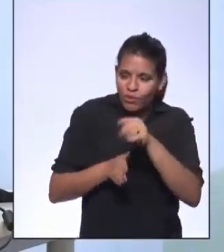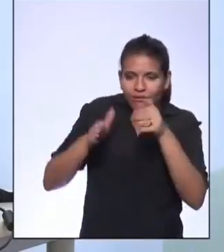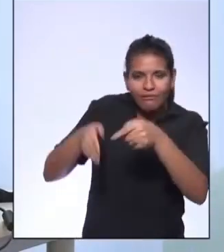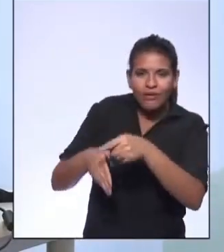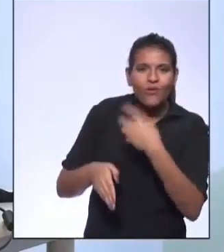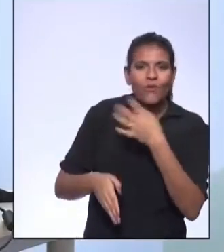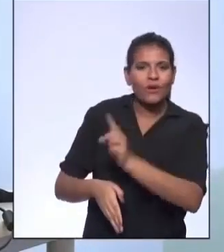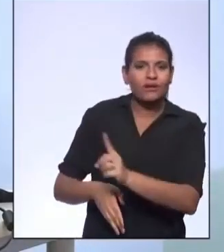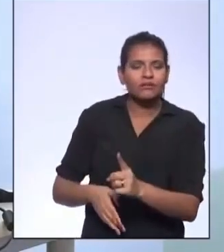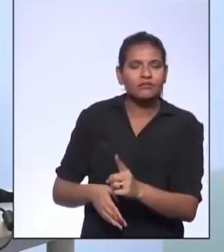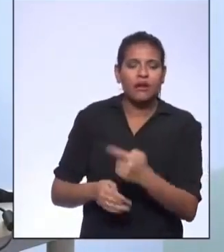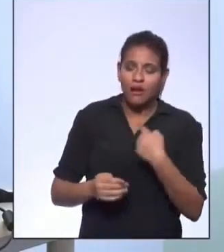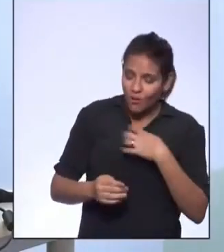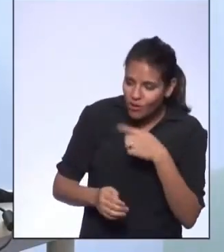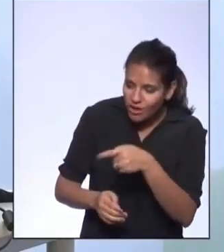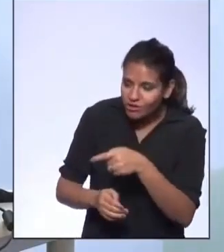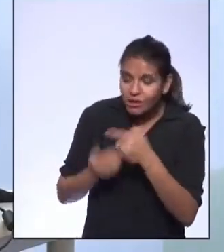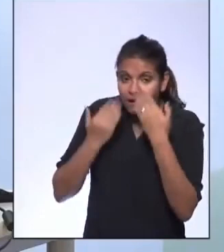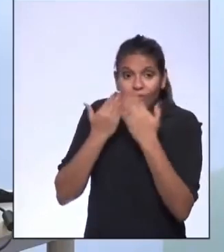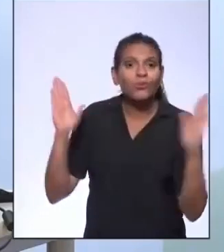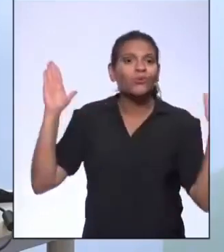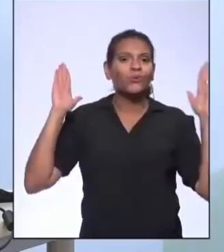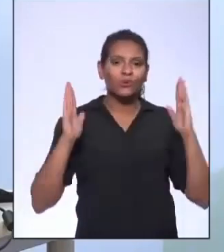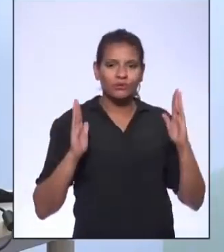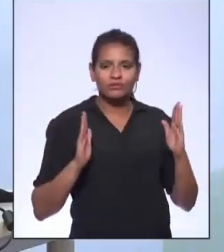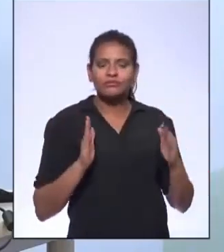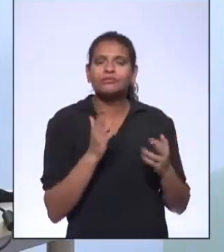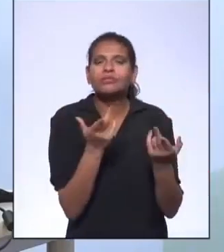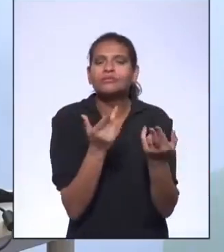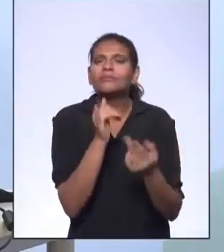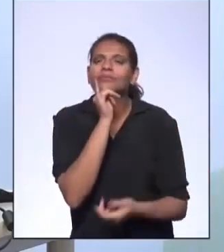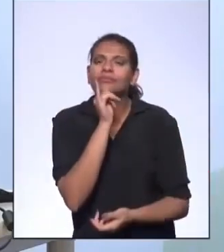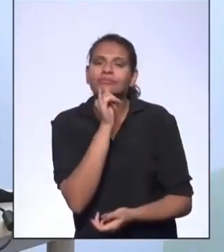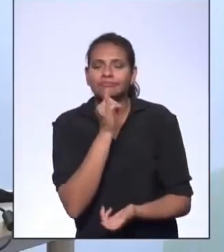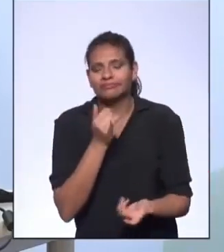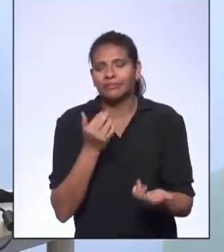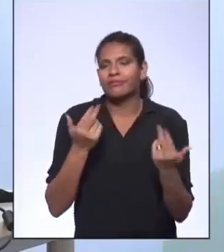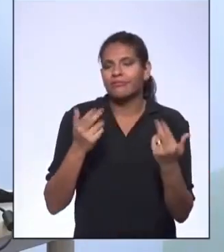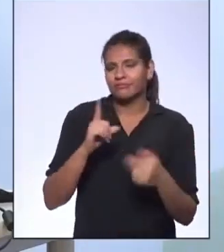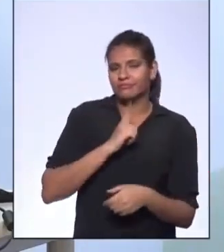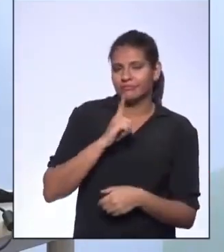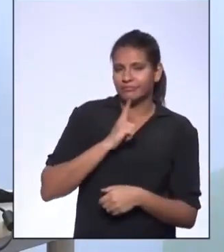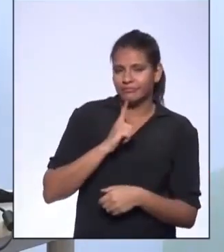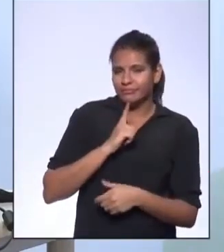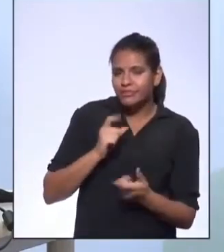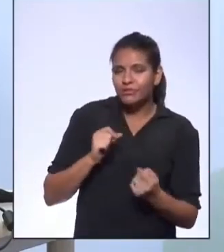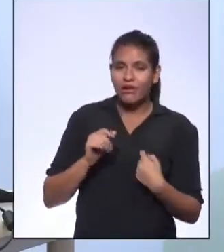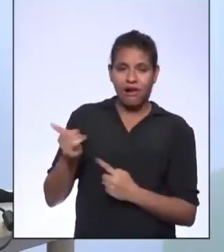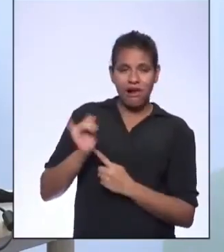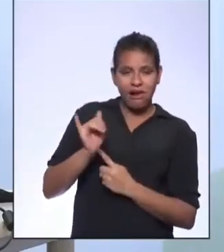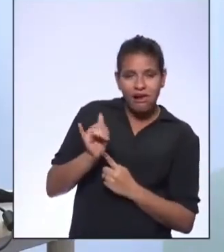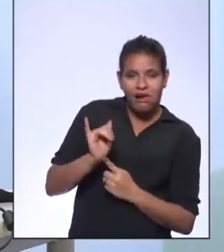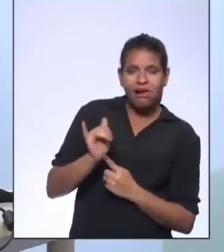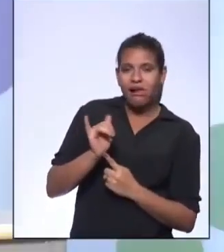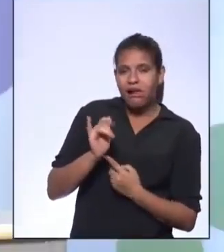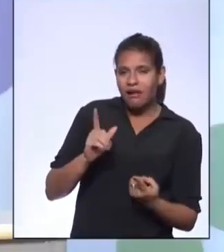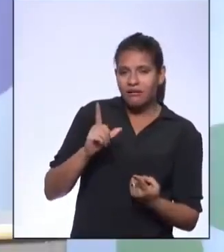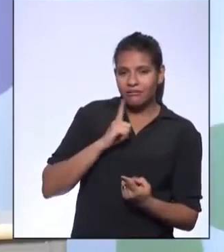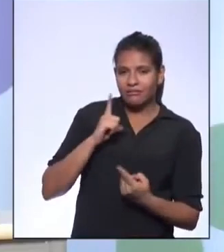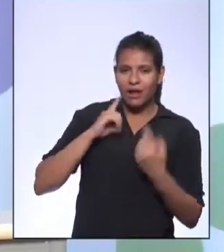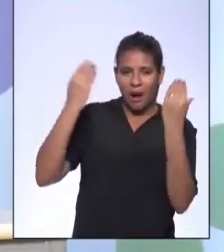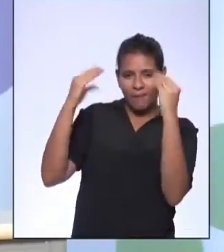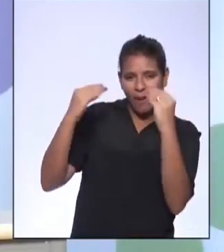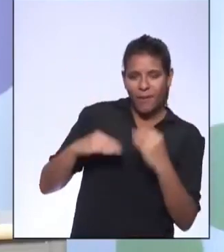ela é pensada de uma maneira igual quando a gente fala das bogleiras, né? Que eu e a Jennifer, a gente estava falando antes da aula, as digital influencers.